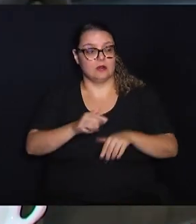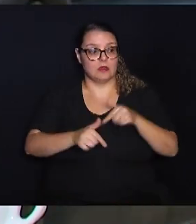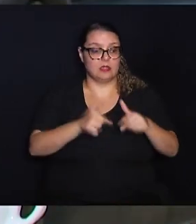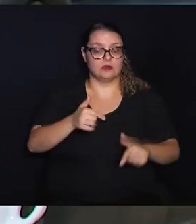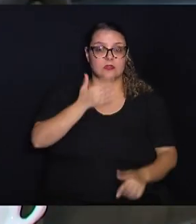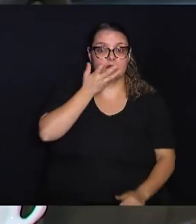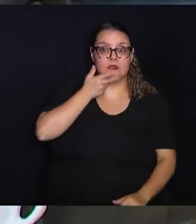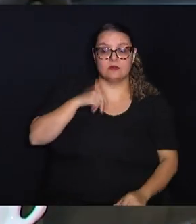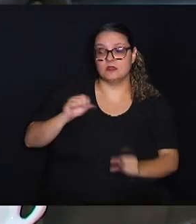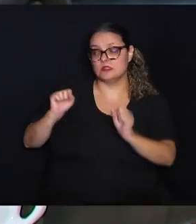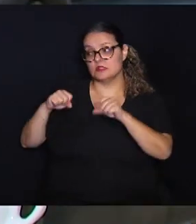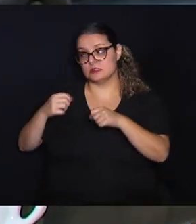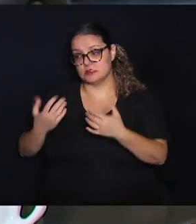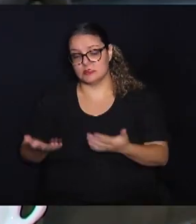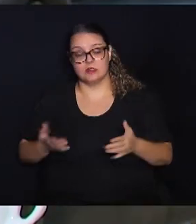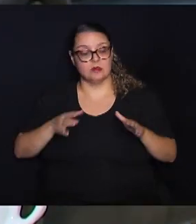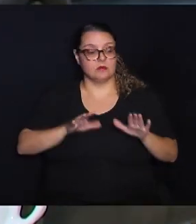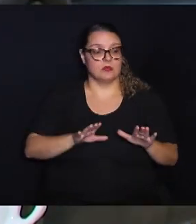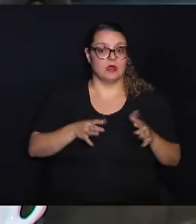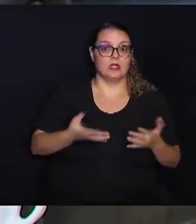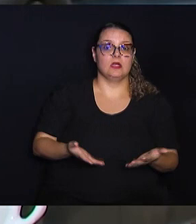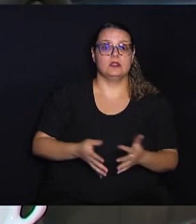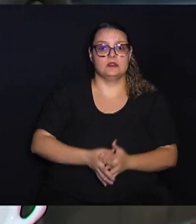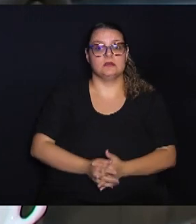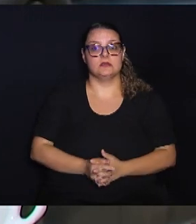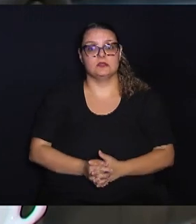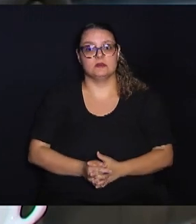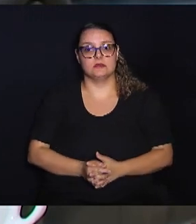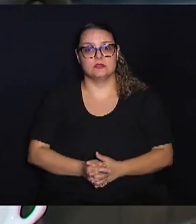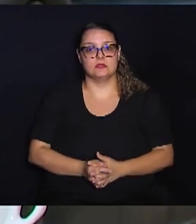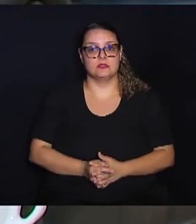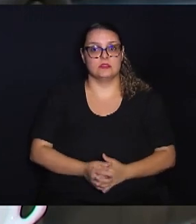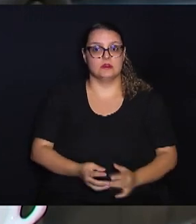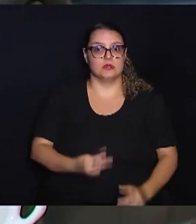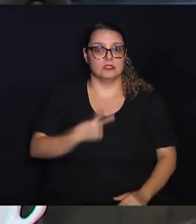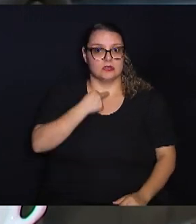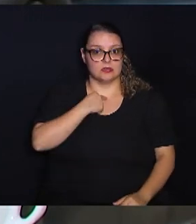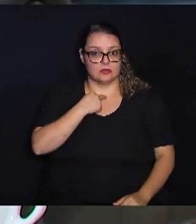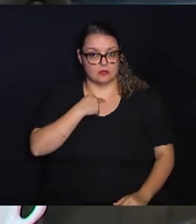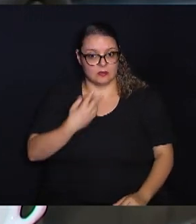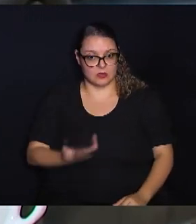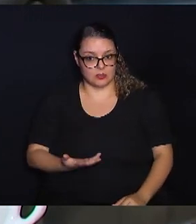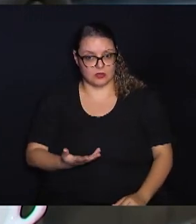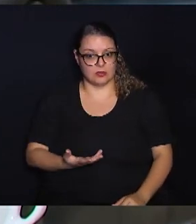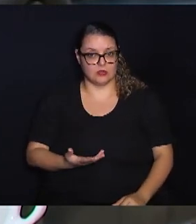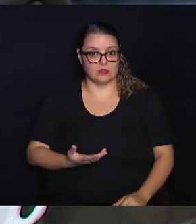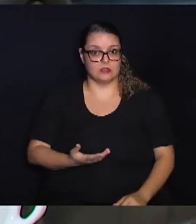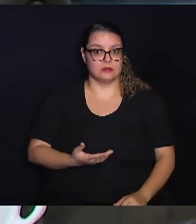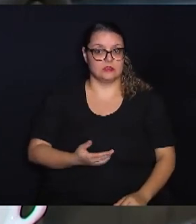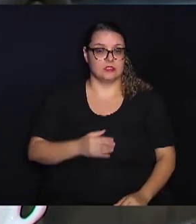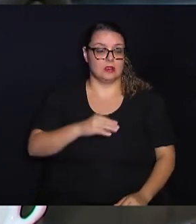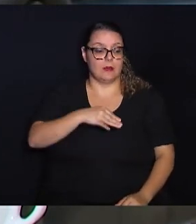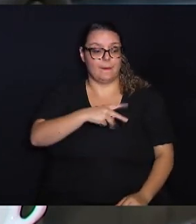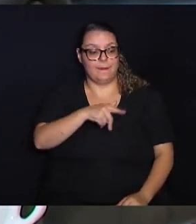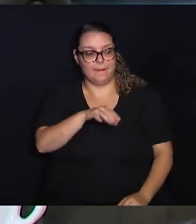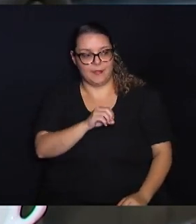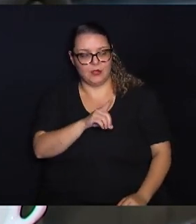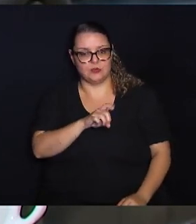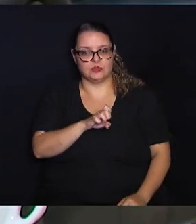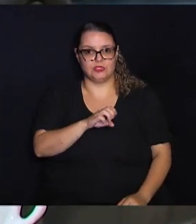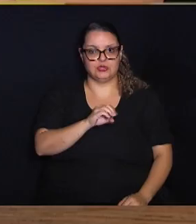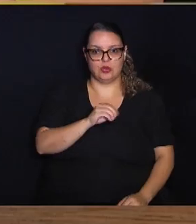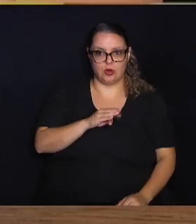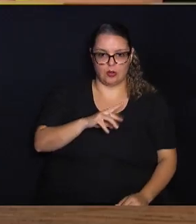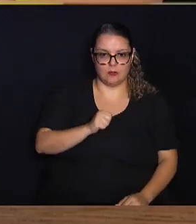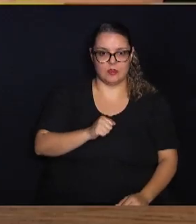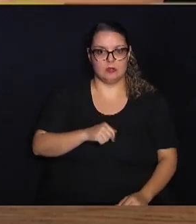Né? Mas, ainda que até que ele não possa ser mão de obra, mas a partir de um momento,